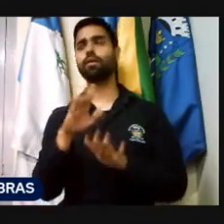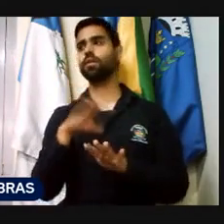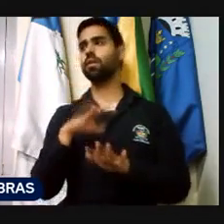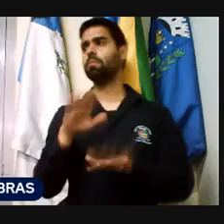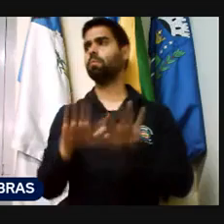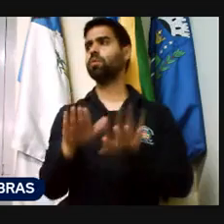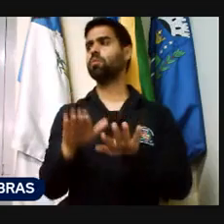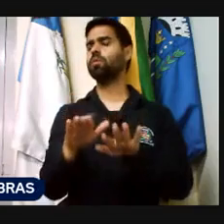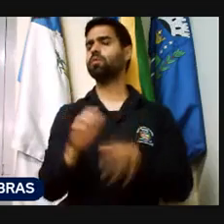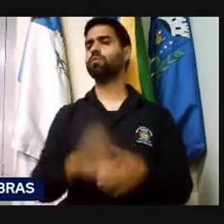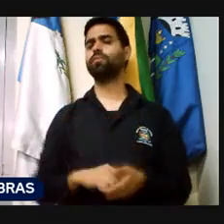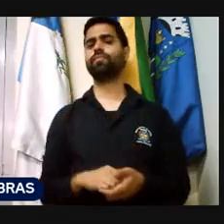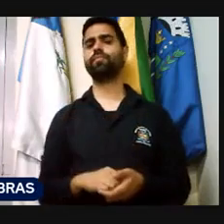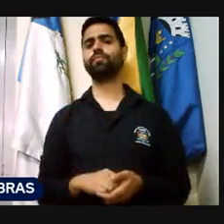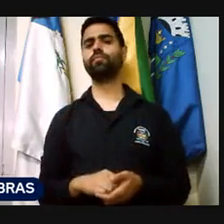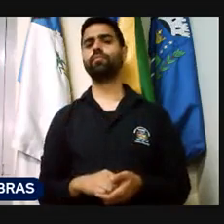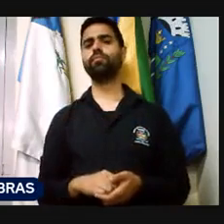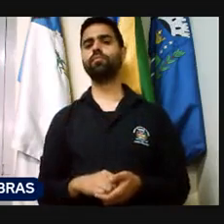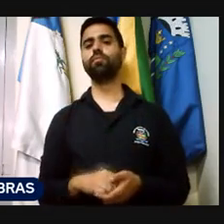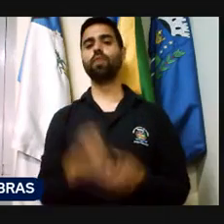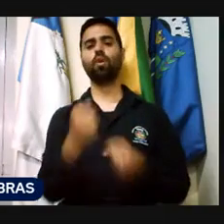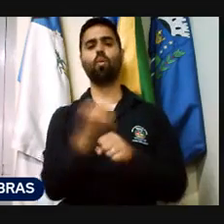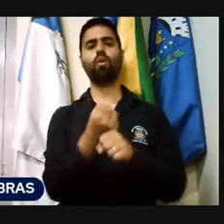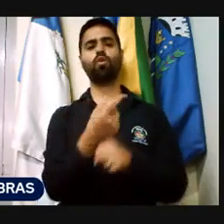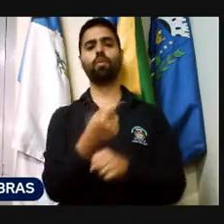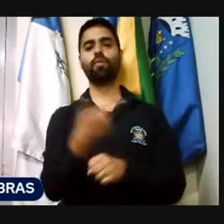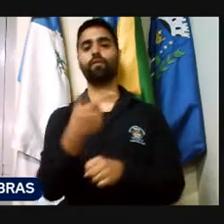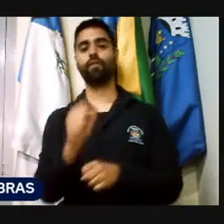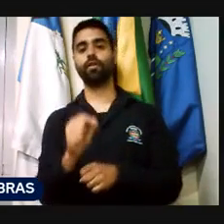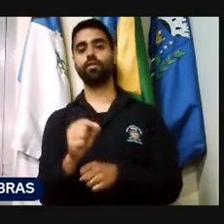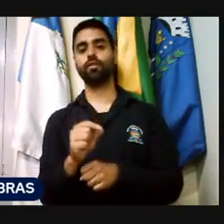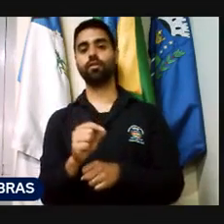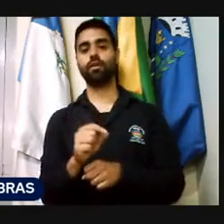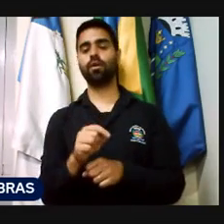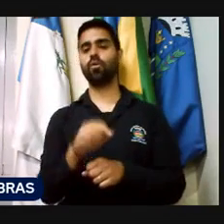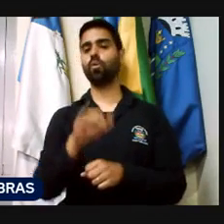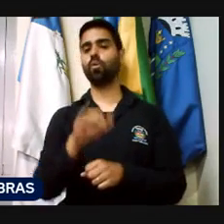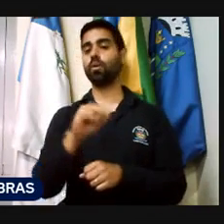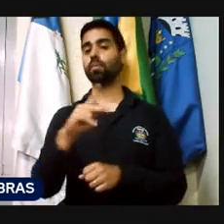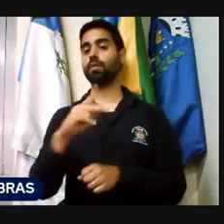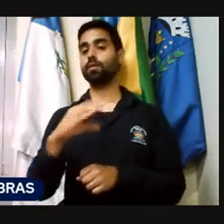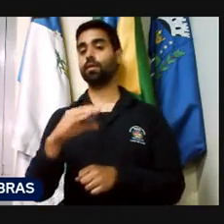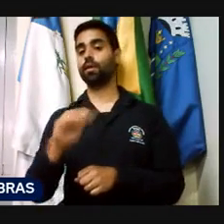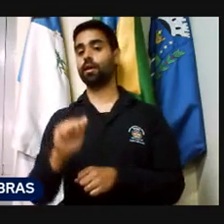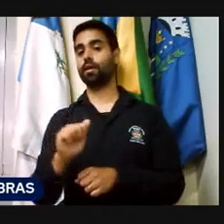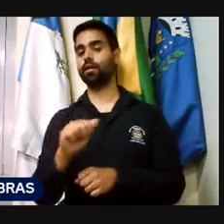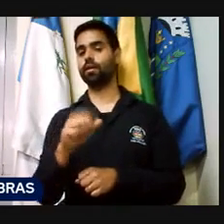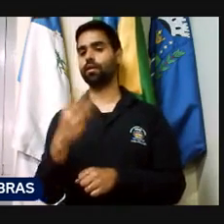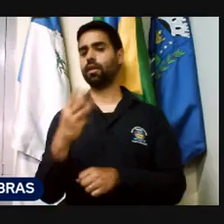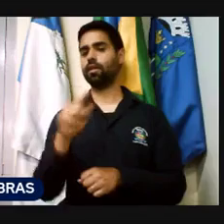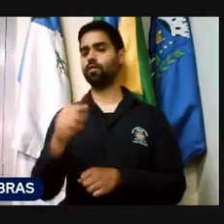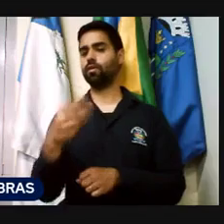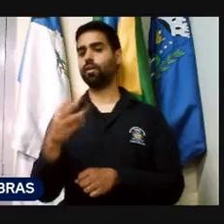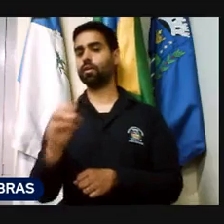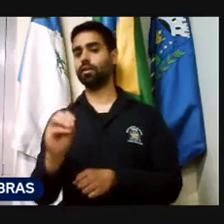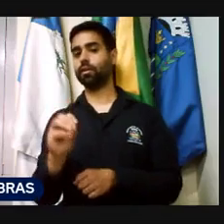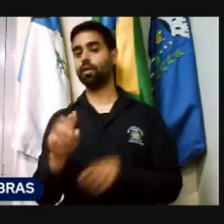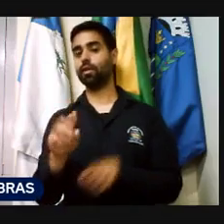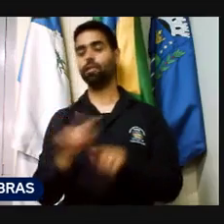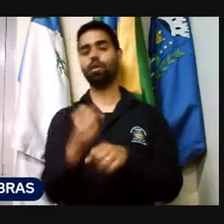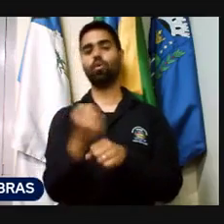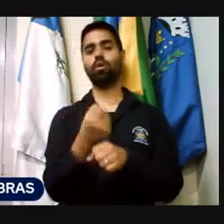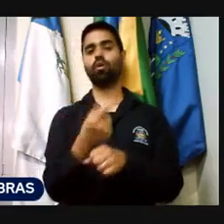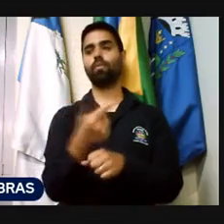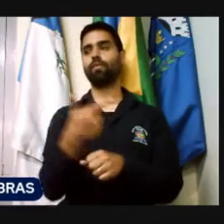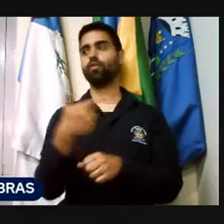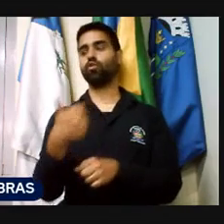valor referente a 2020, segundo o IPCA, são 3,30%, e referente a